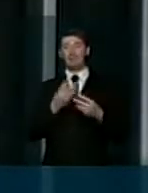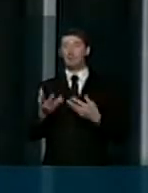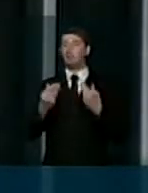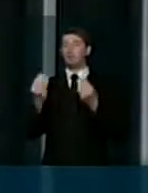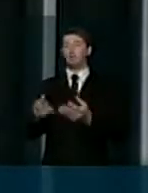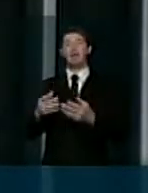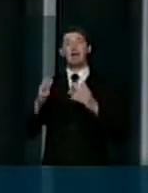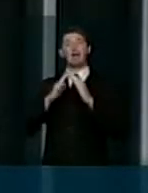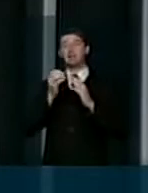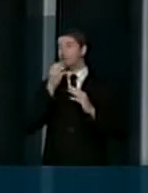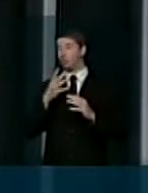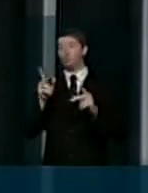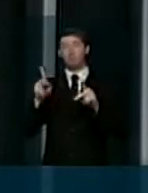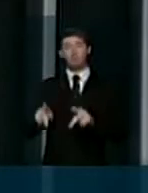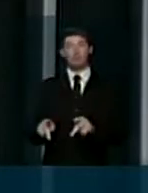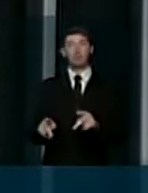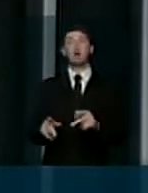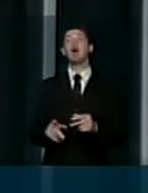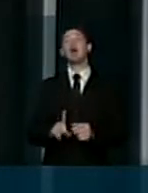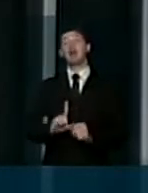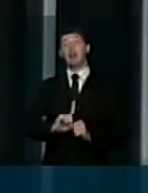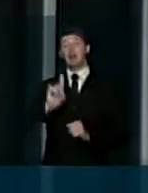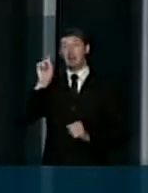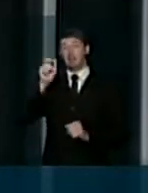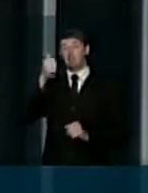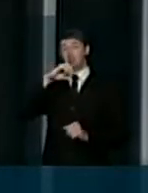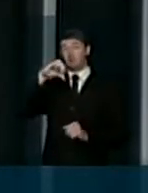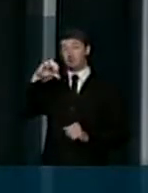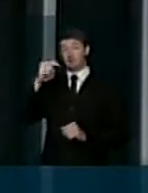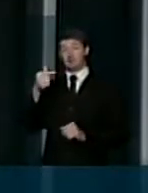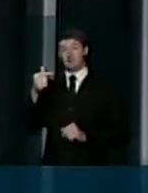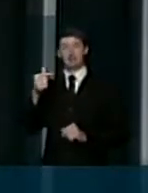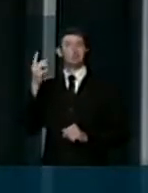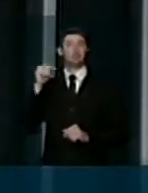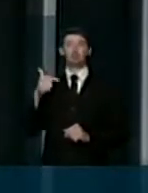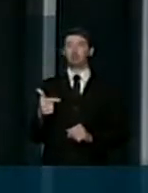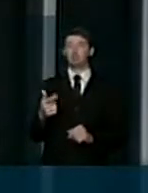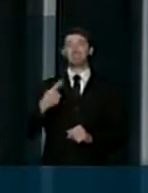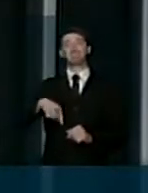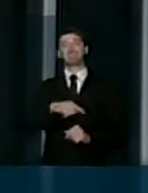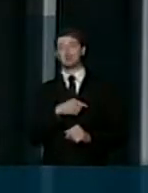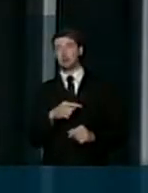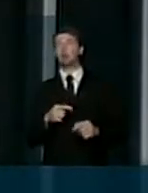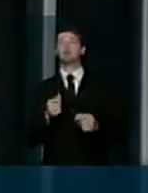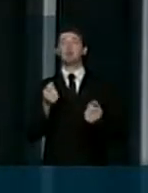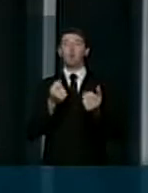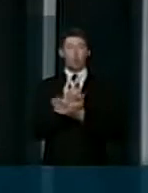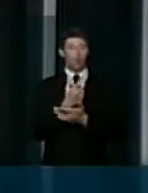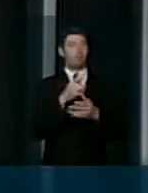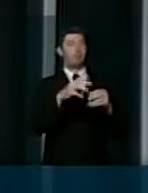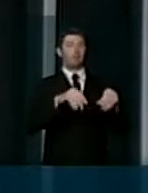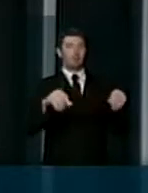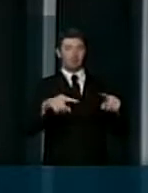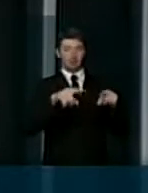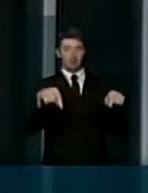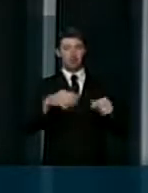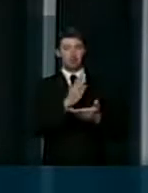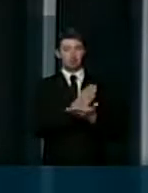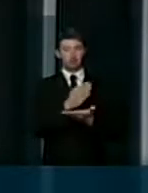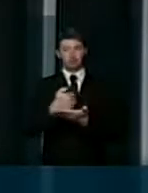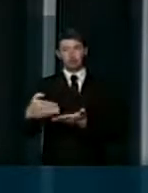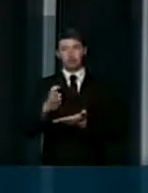oferecer moradia digna à sua população. Lá em 97 não tinha isso, nós tínhamos que comprar o terreno, fazer os